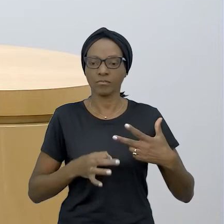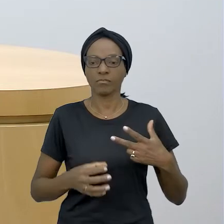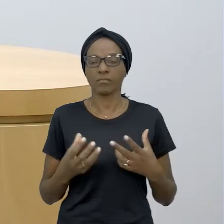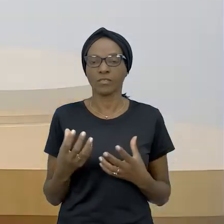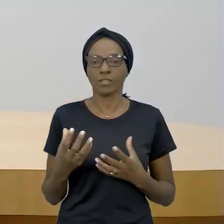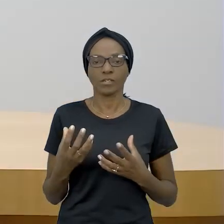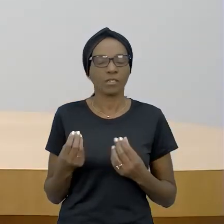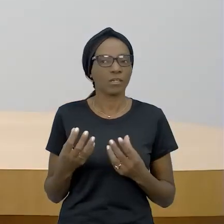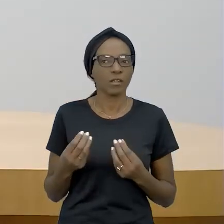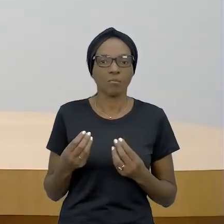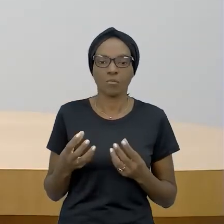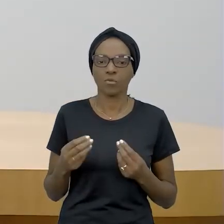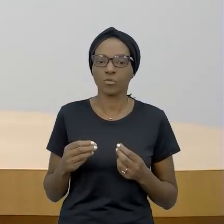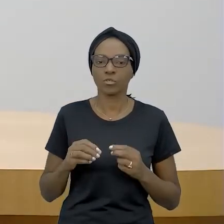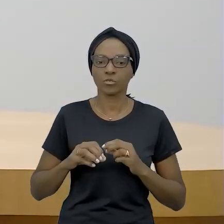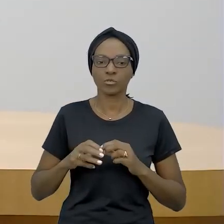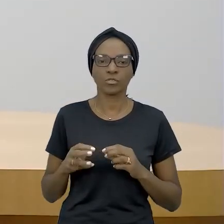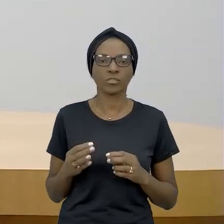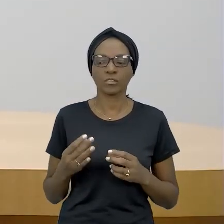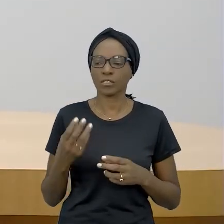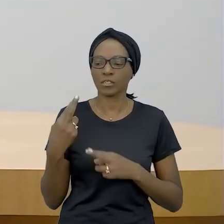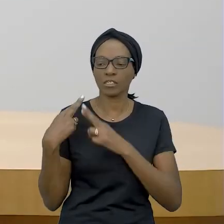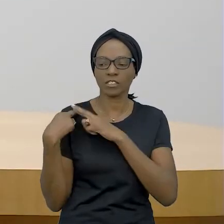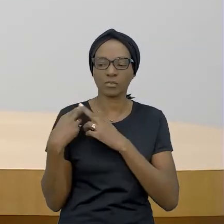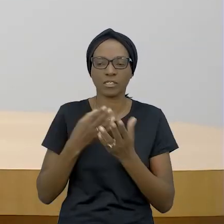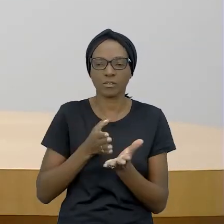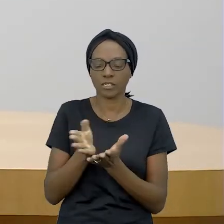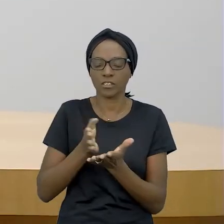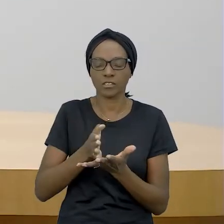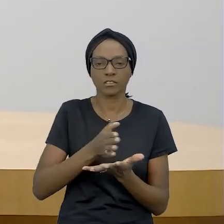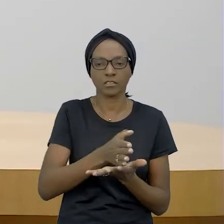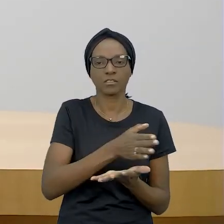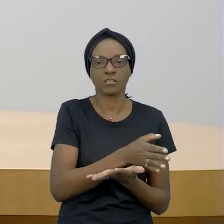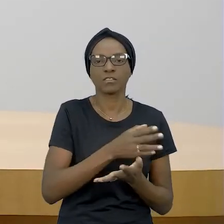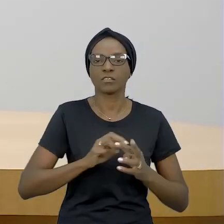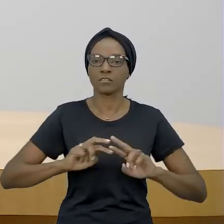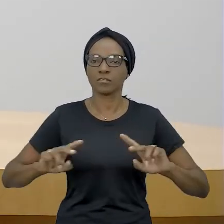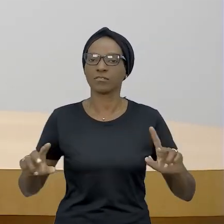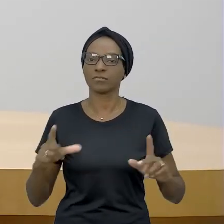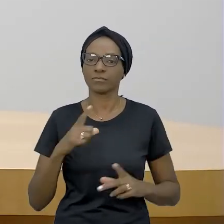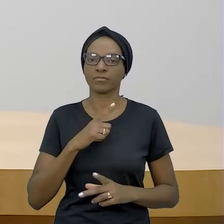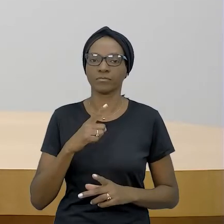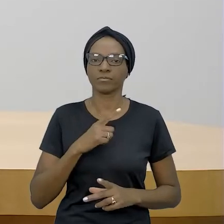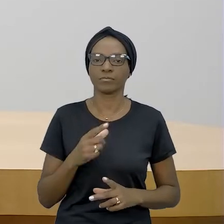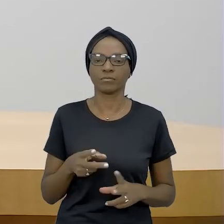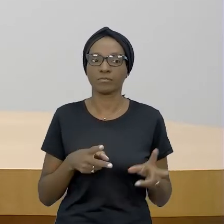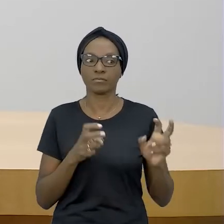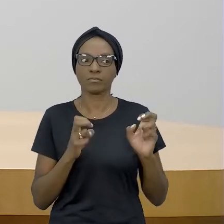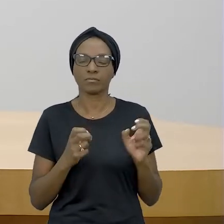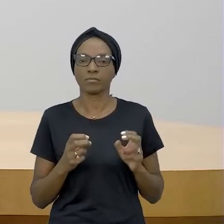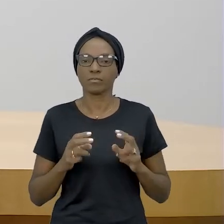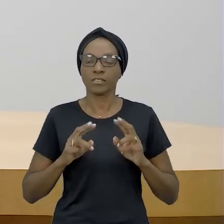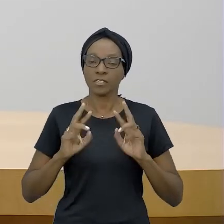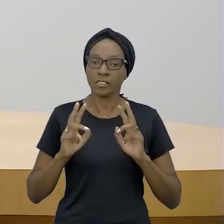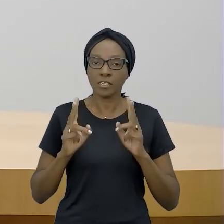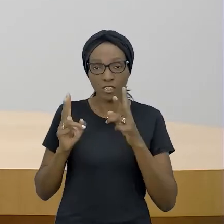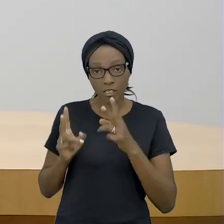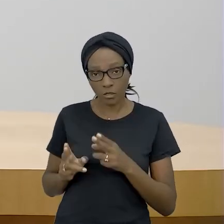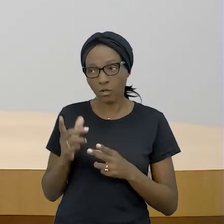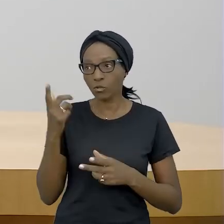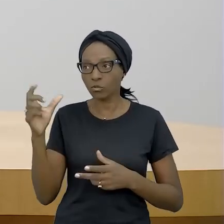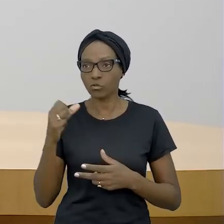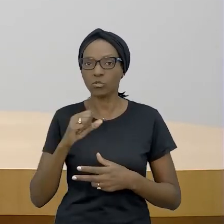bem capilarizado, né? O que a gente quer dizer com isso? A gente percebe que, assim como os outros poderes políticos, assim como